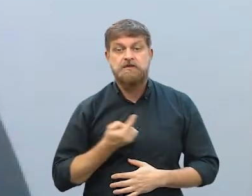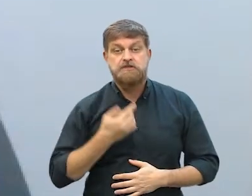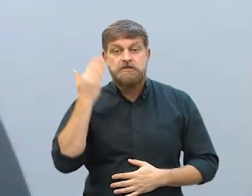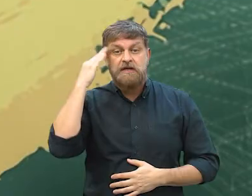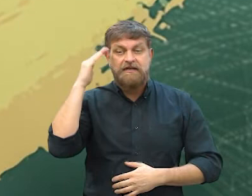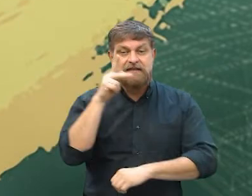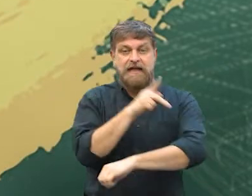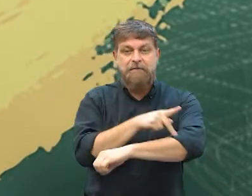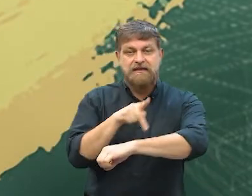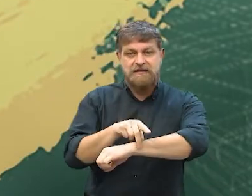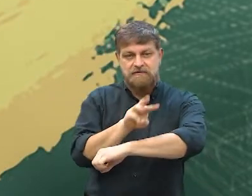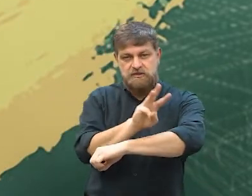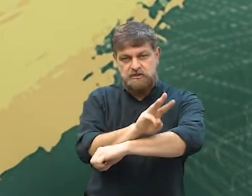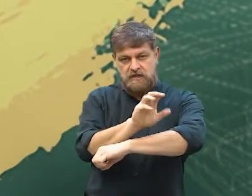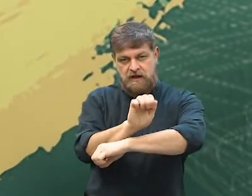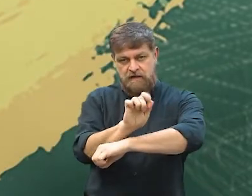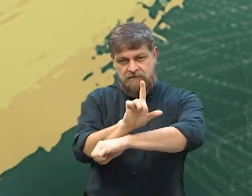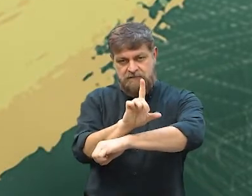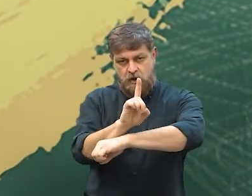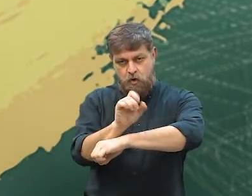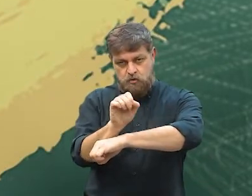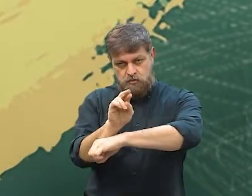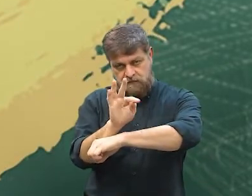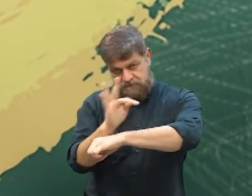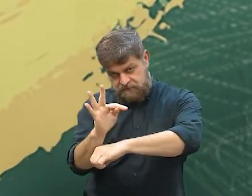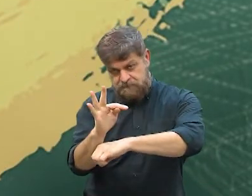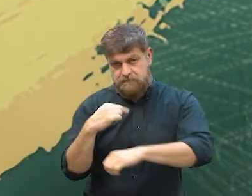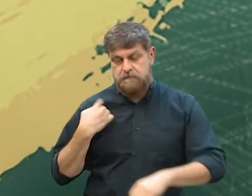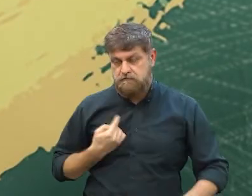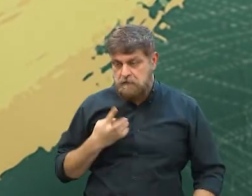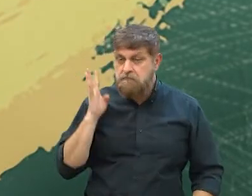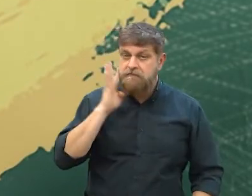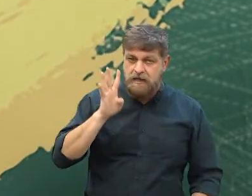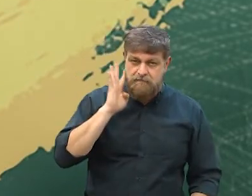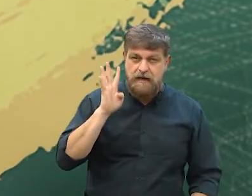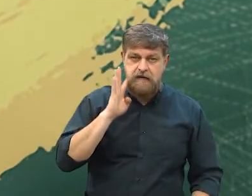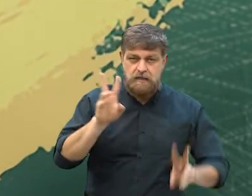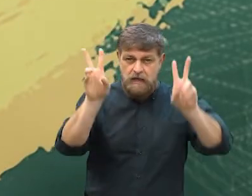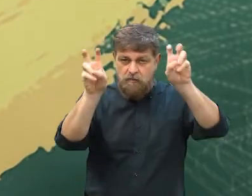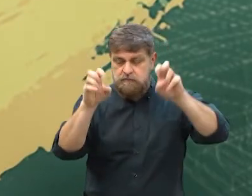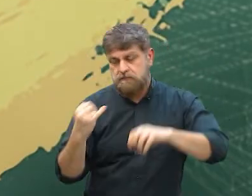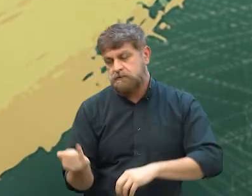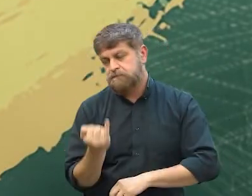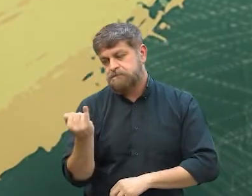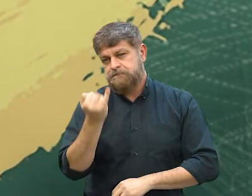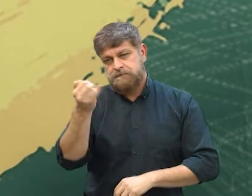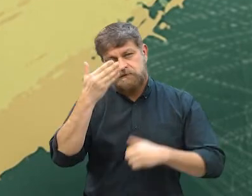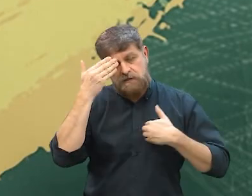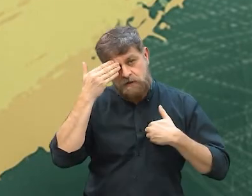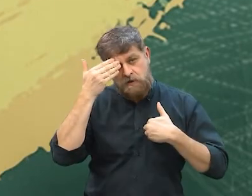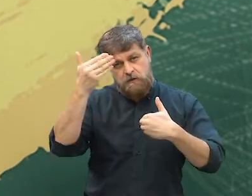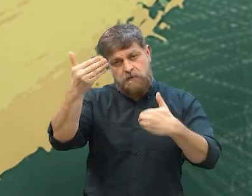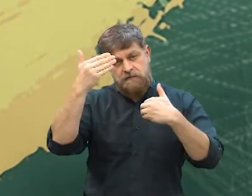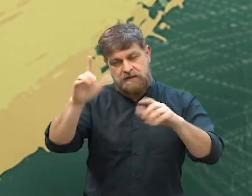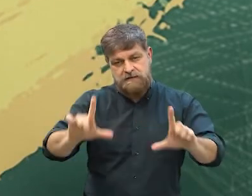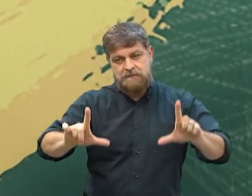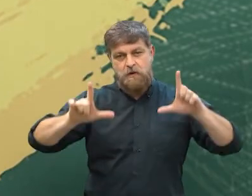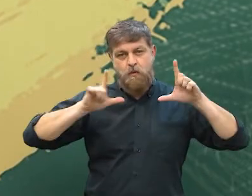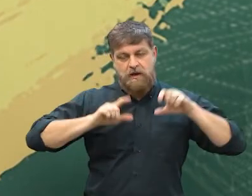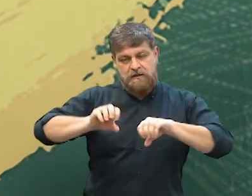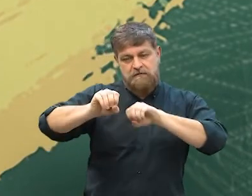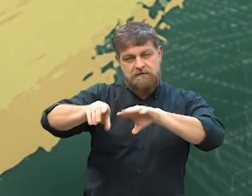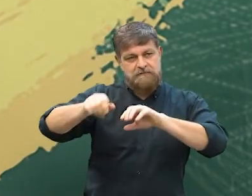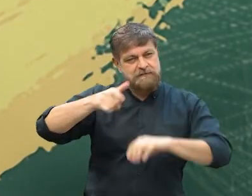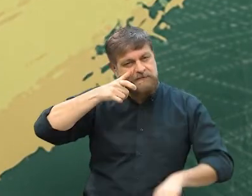gente sobre a pedagogia Waldorf. É bem bacana, um assunto importante. Obrigado por participar aqui do quadro